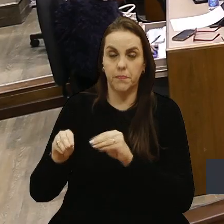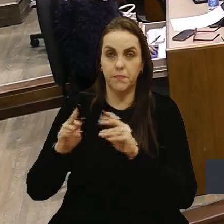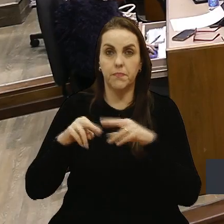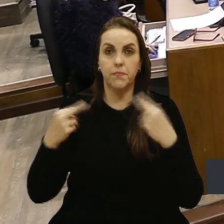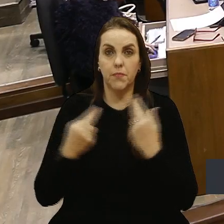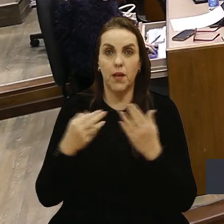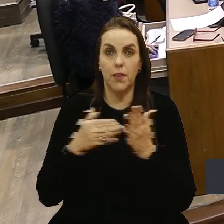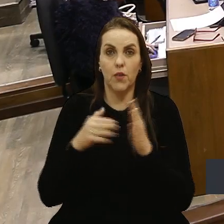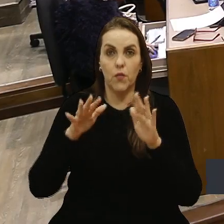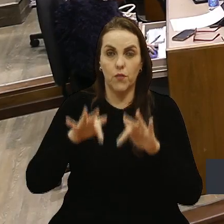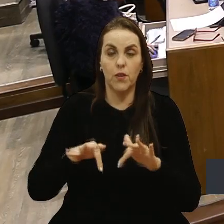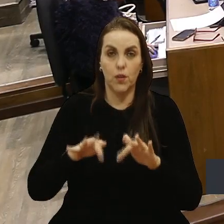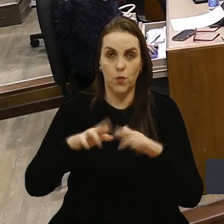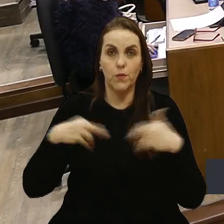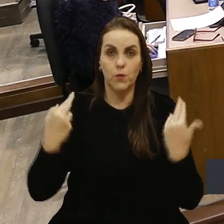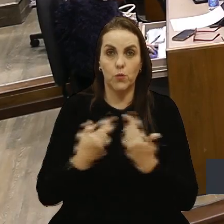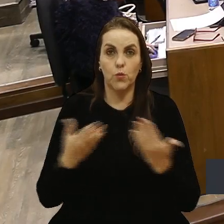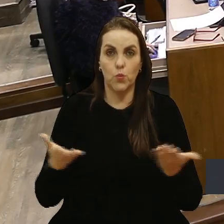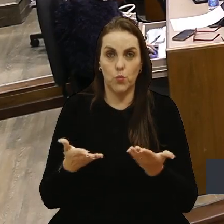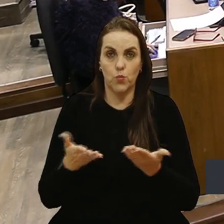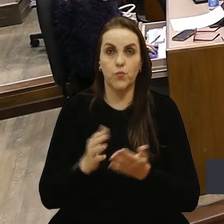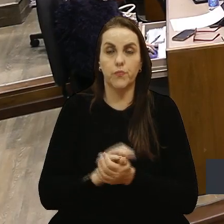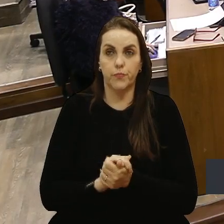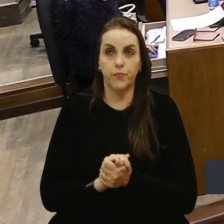do grande expediente.